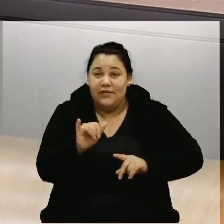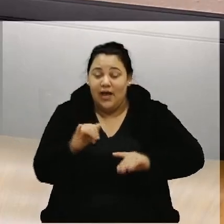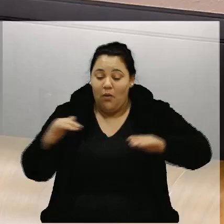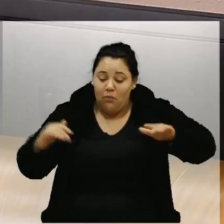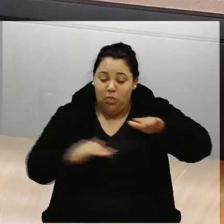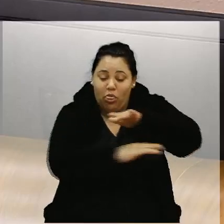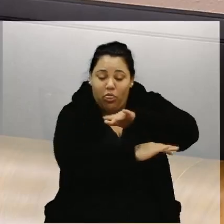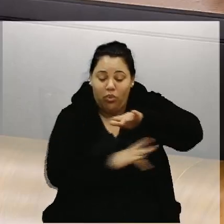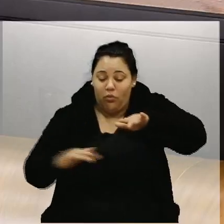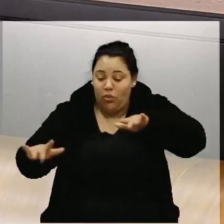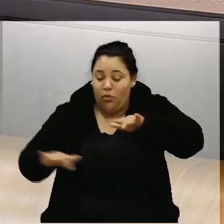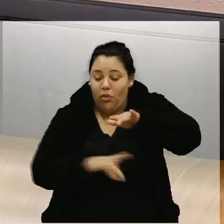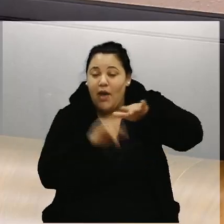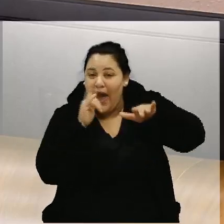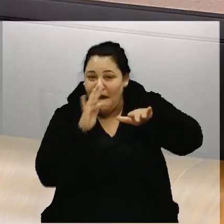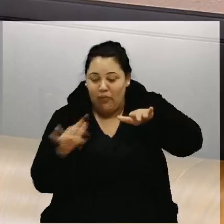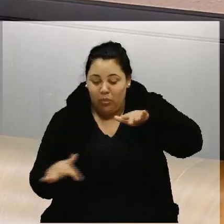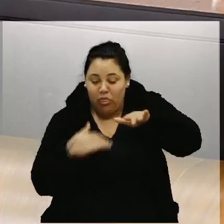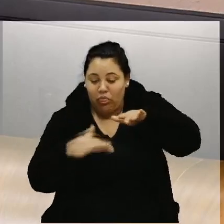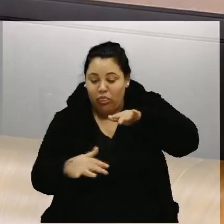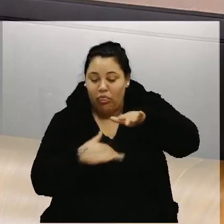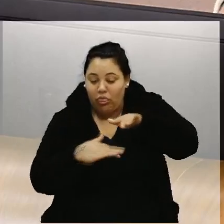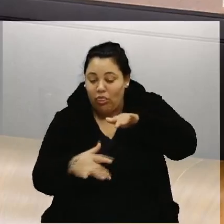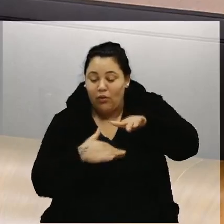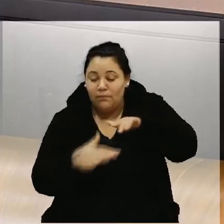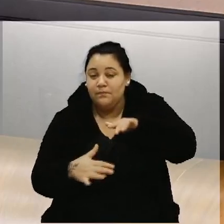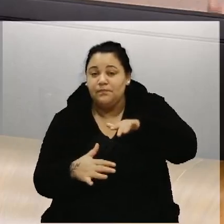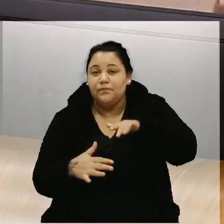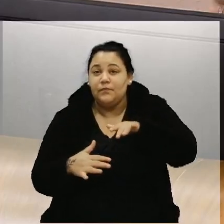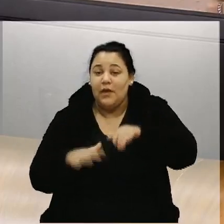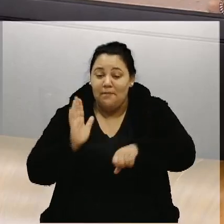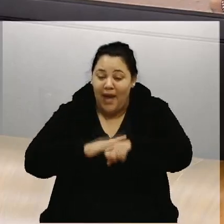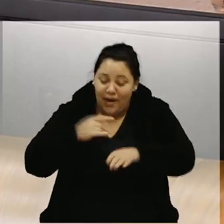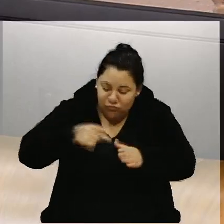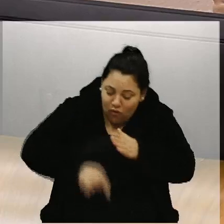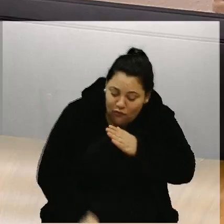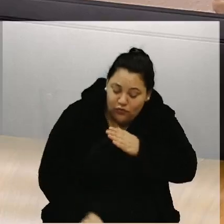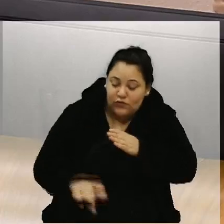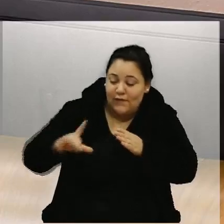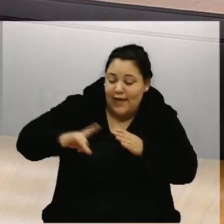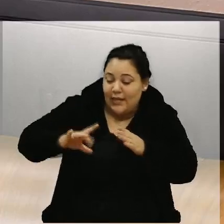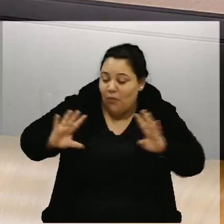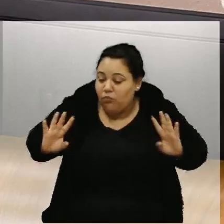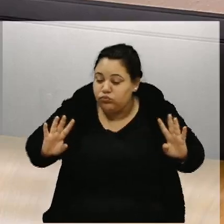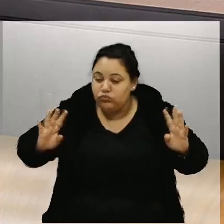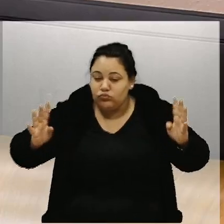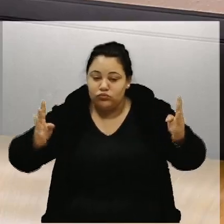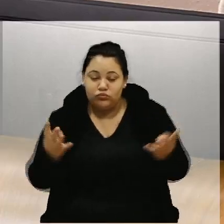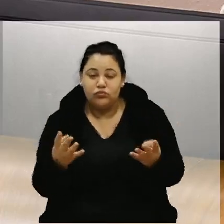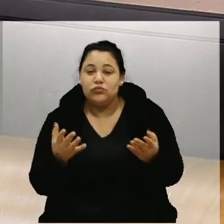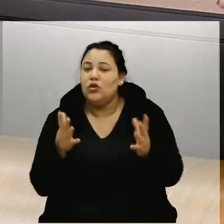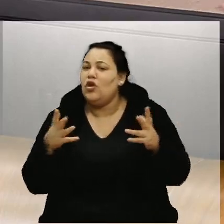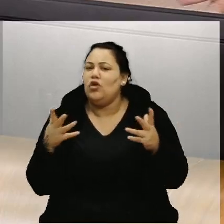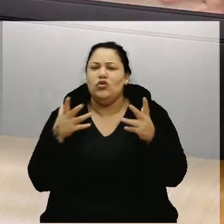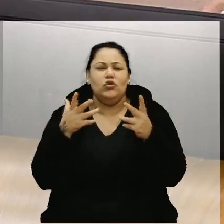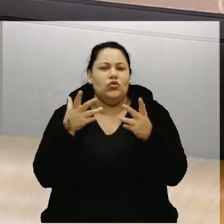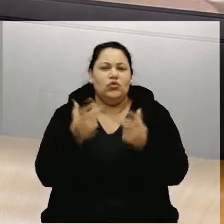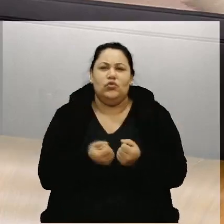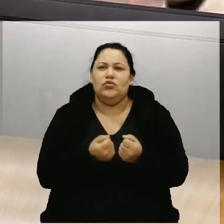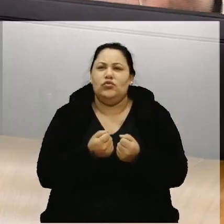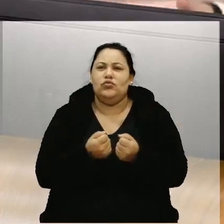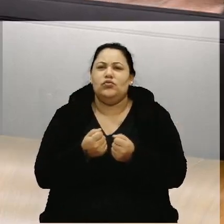água, efetivamente, né, de tudo que vem com ela, mais profunda, vai ter acostamento. Então, isso tudo com uma previsão